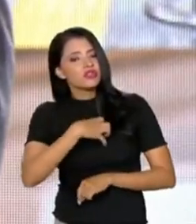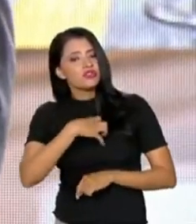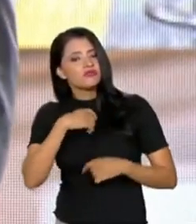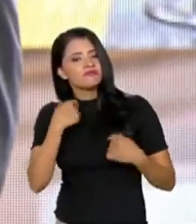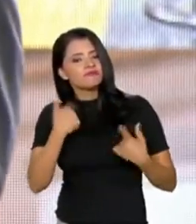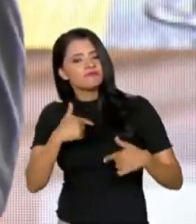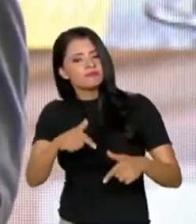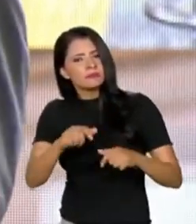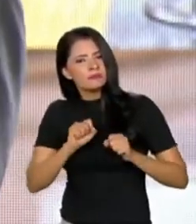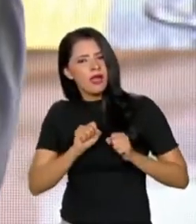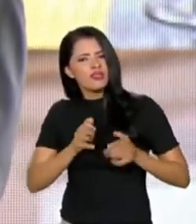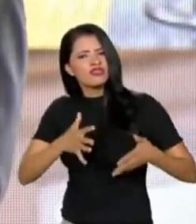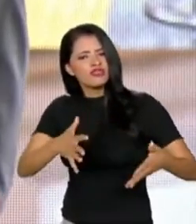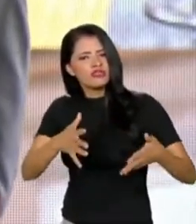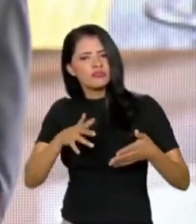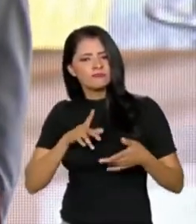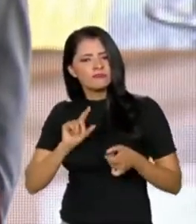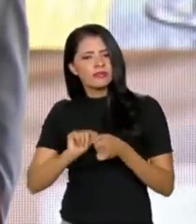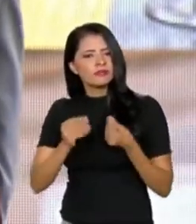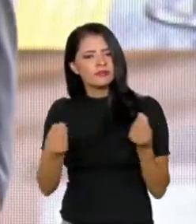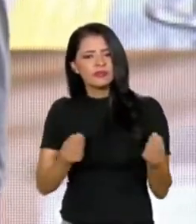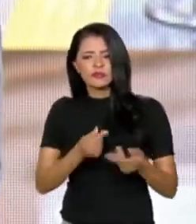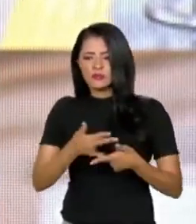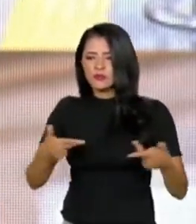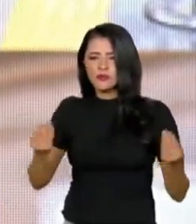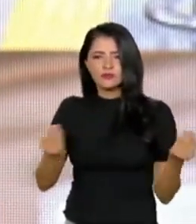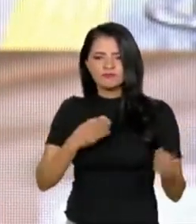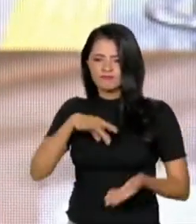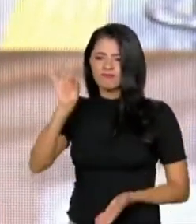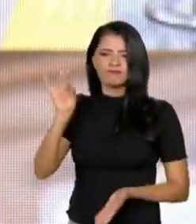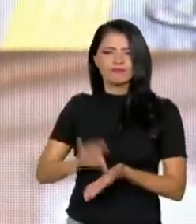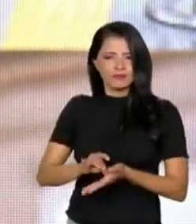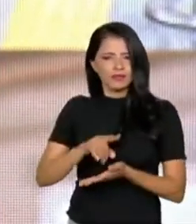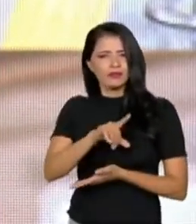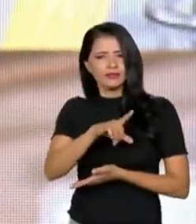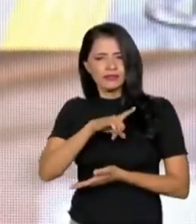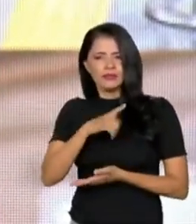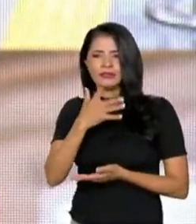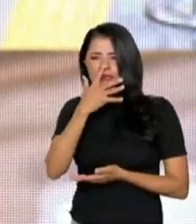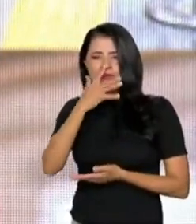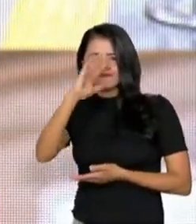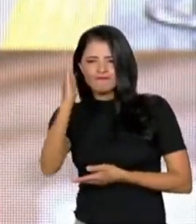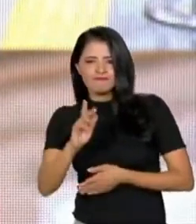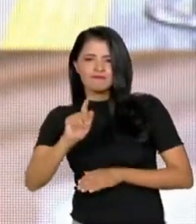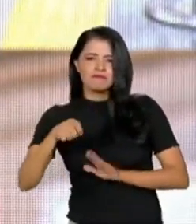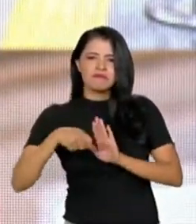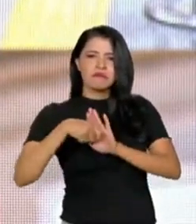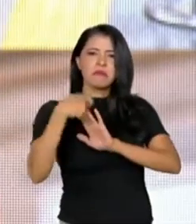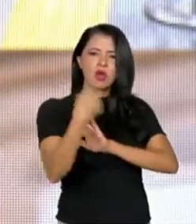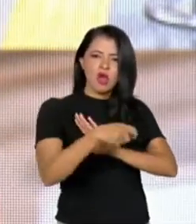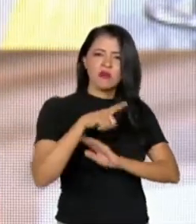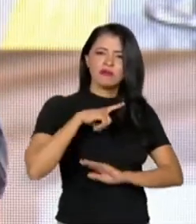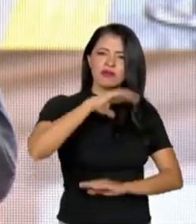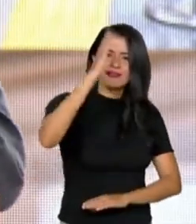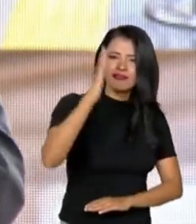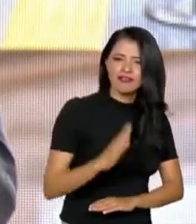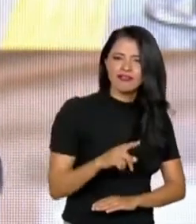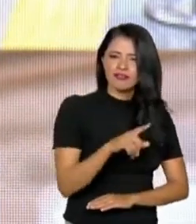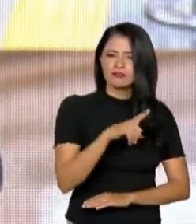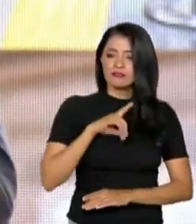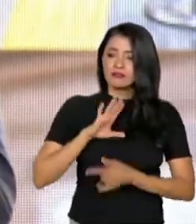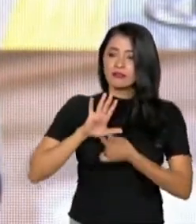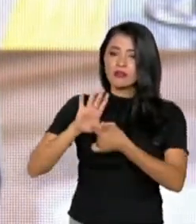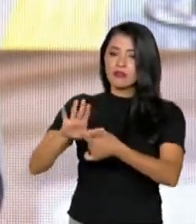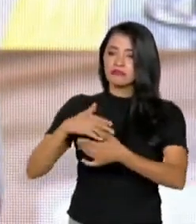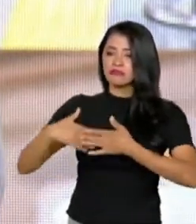agir, a sua maneira de atuar com legitimidade como um grande brasileiro, mostrando que,